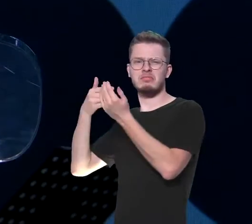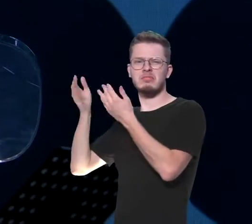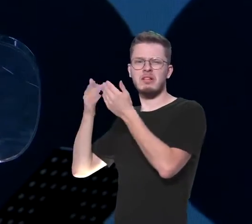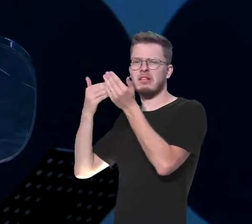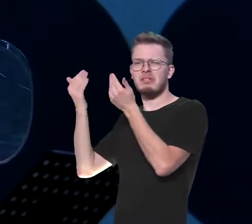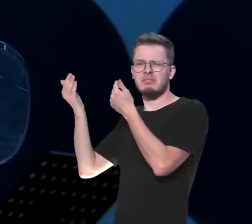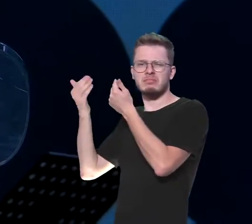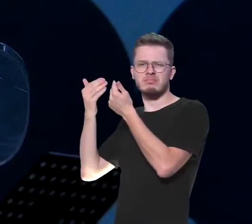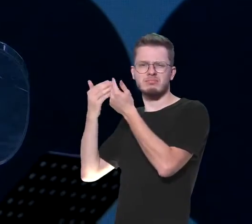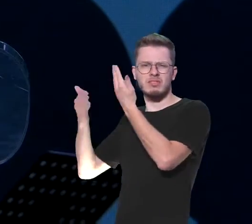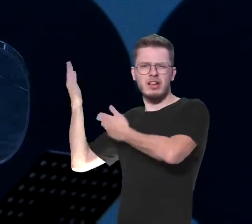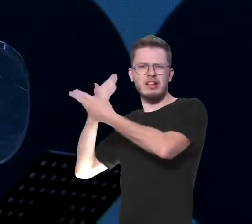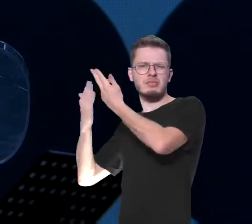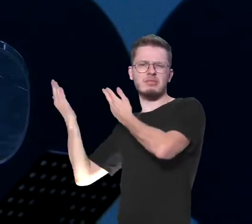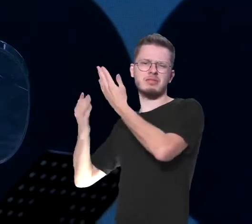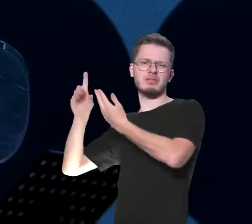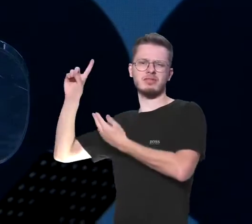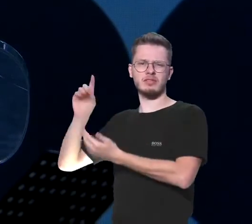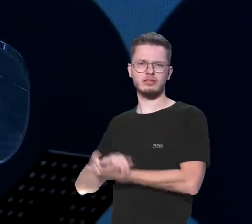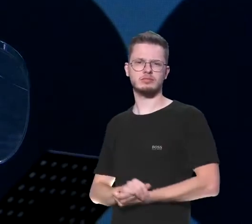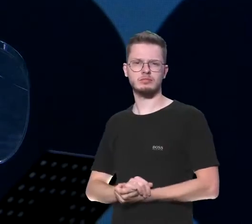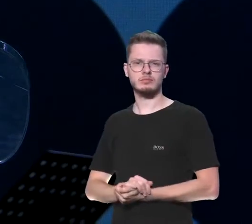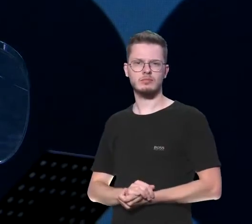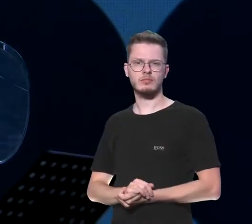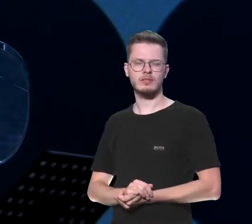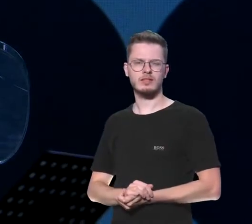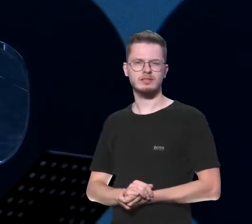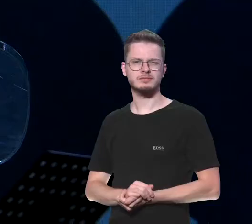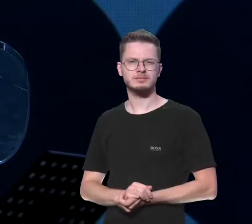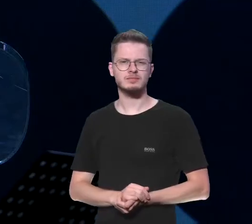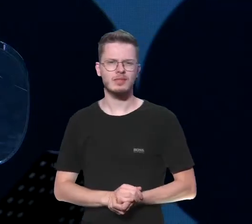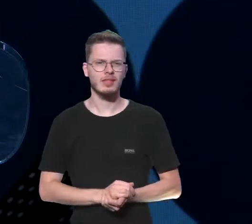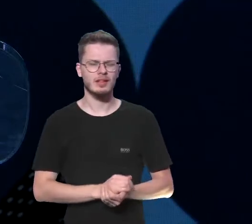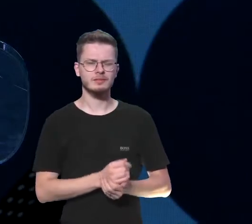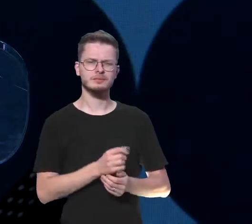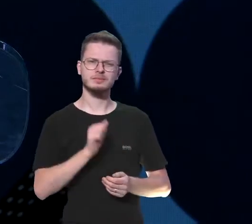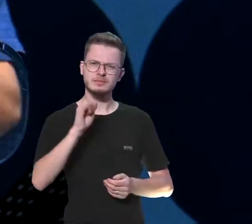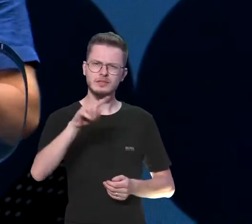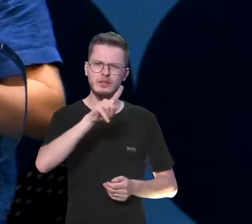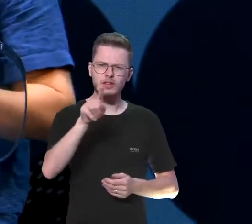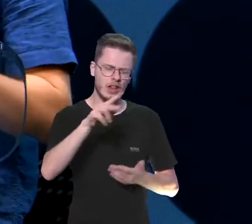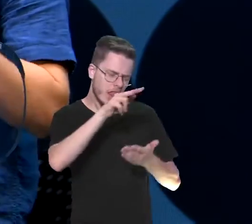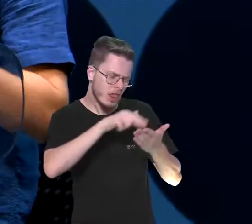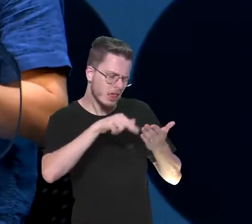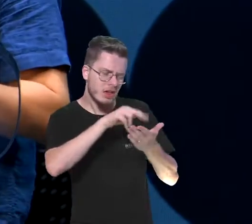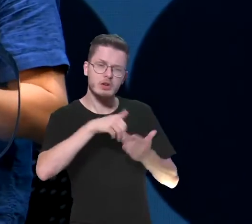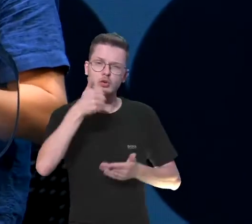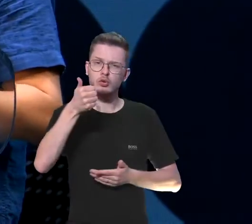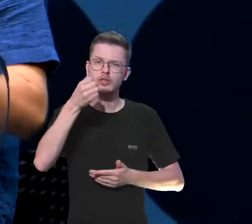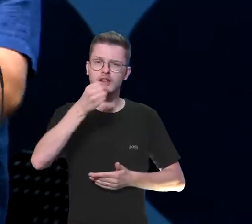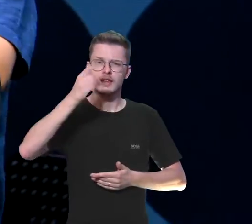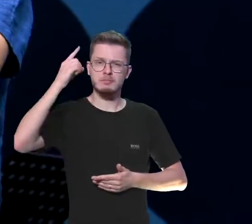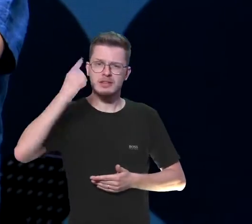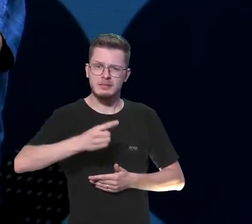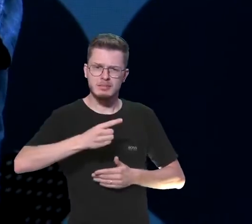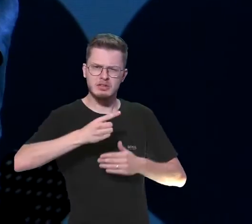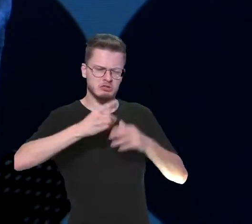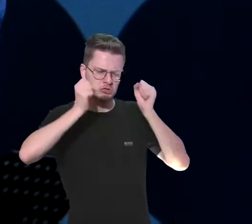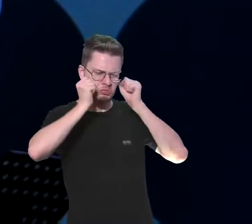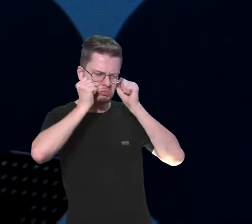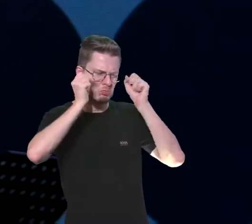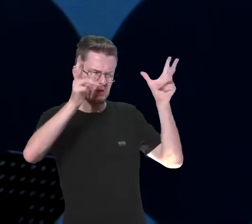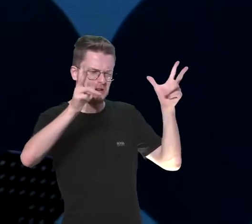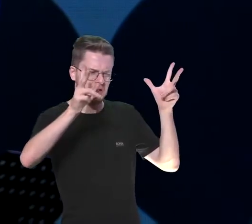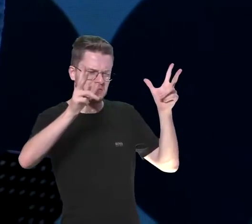mandamentos, Moisés não está preocupado com o julgamento. Se você ler os 10 mandamentos, está escrito lá: